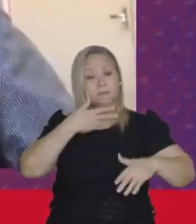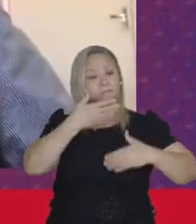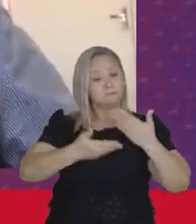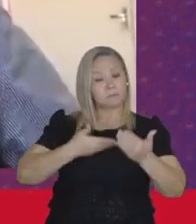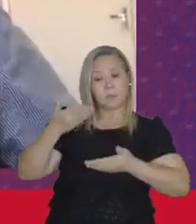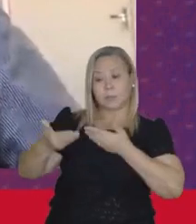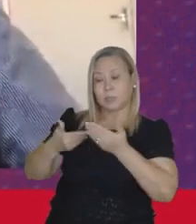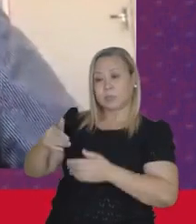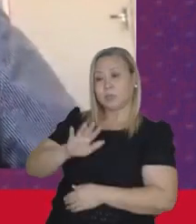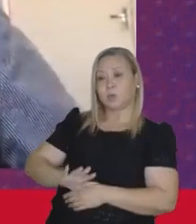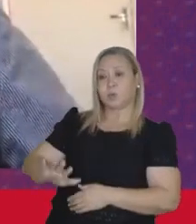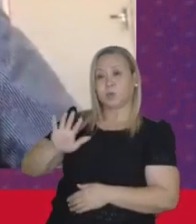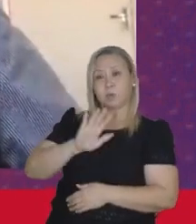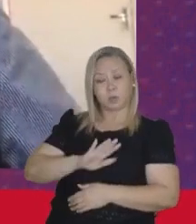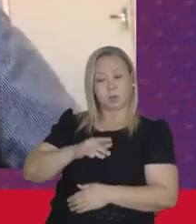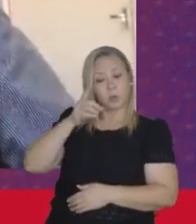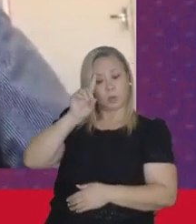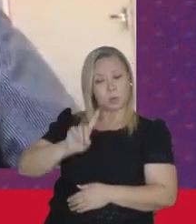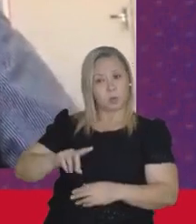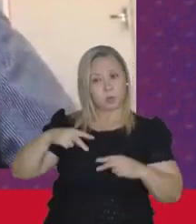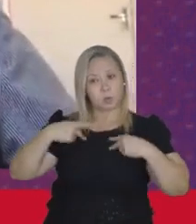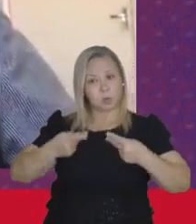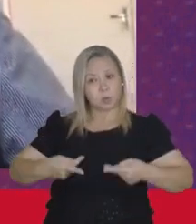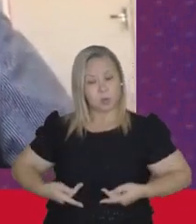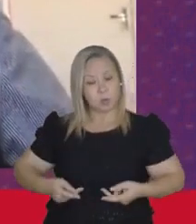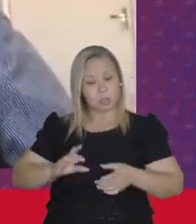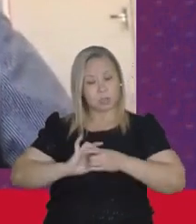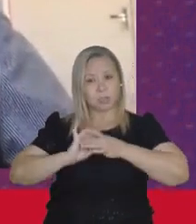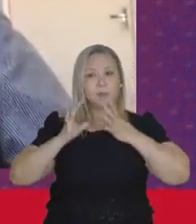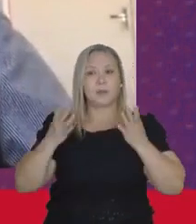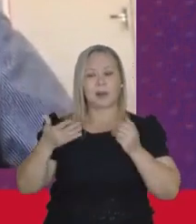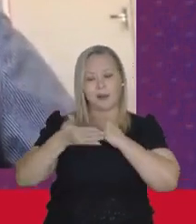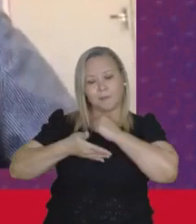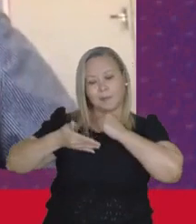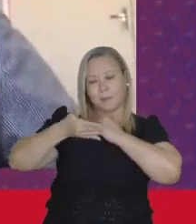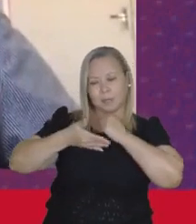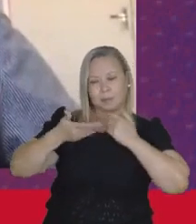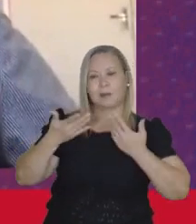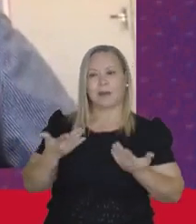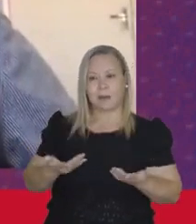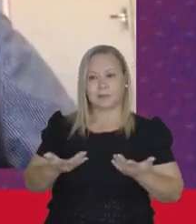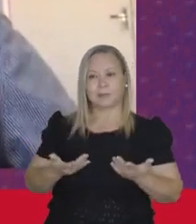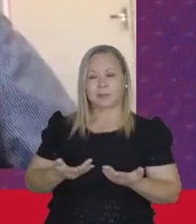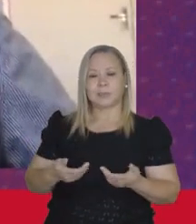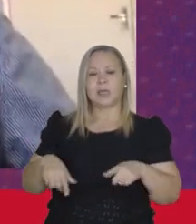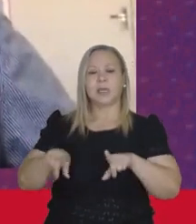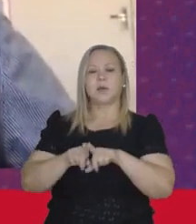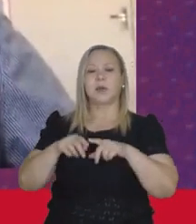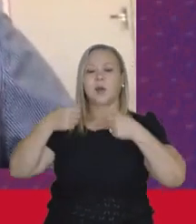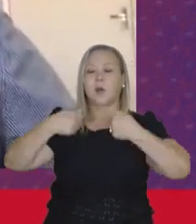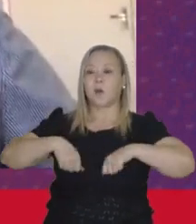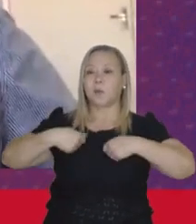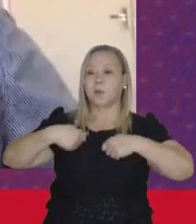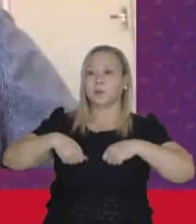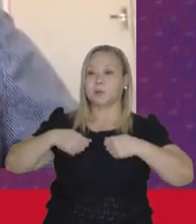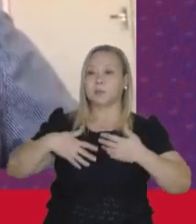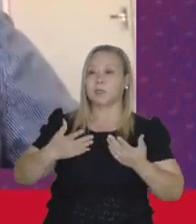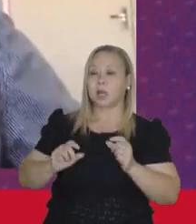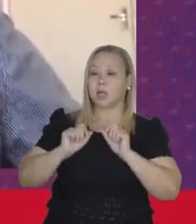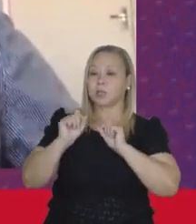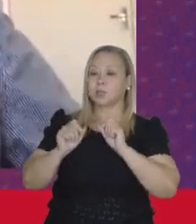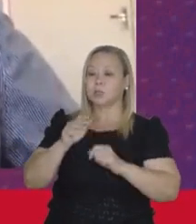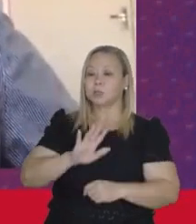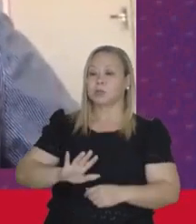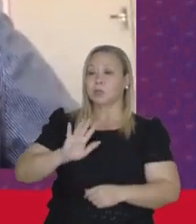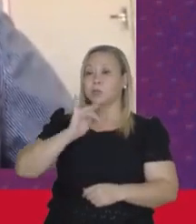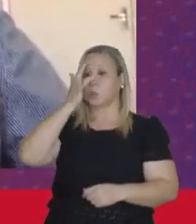interrelação de todos os direitos humanos e liberdades fundamentais, bem como a necessidade de que todas